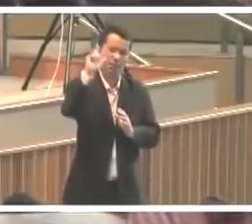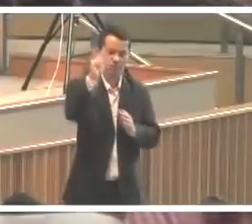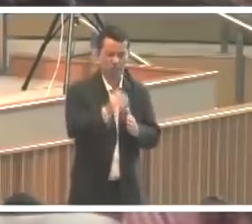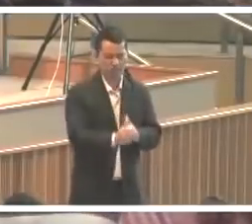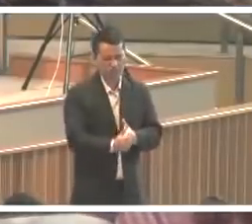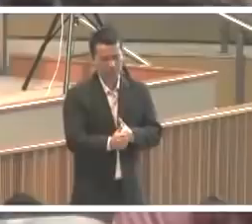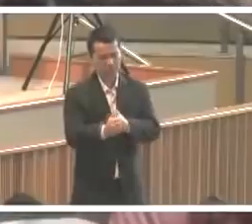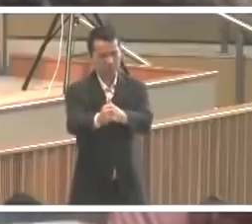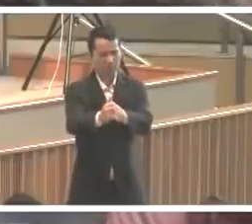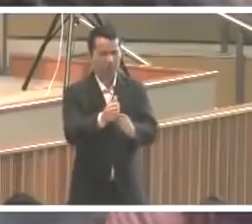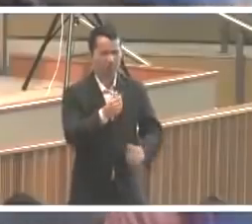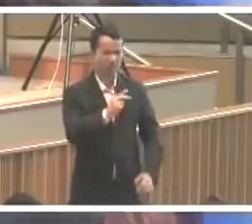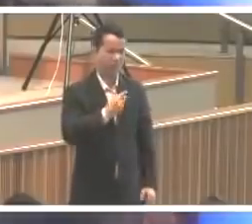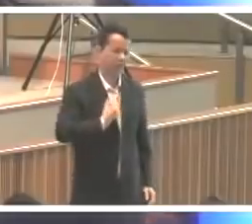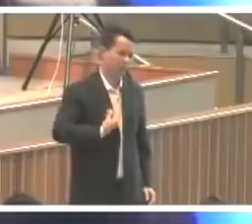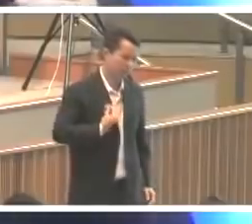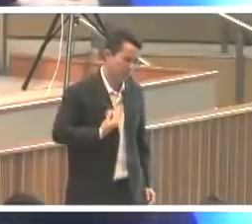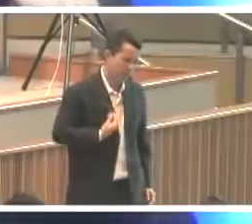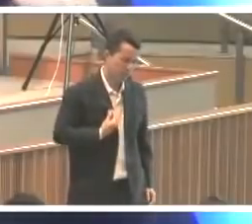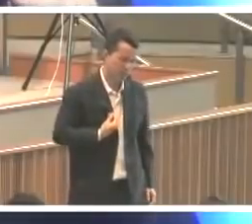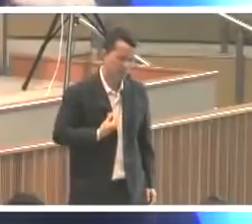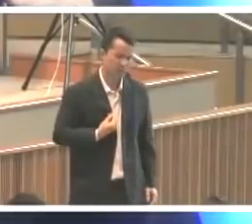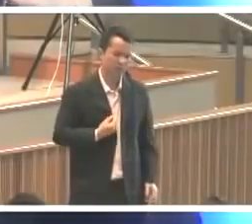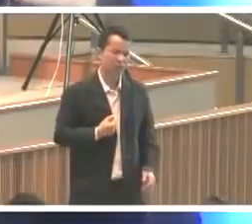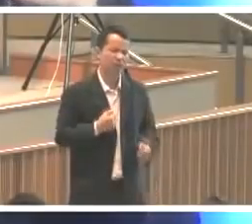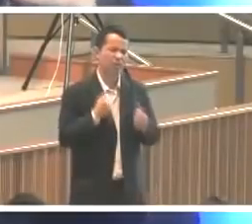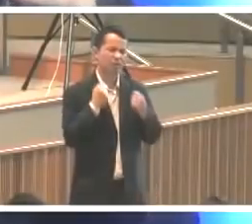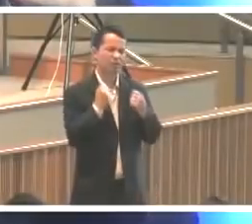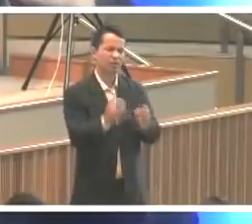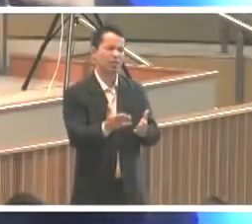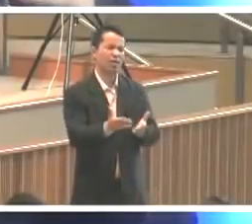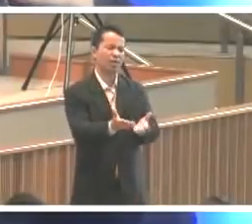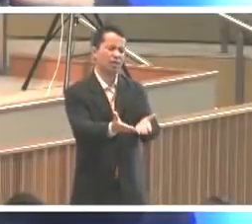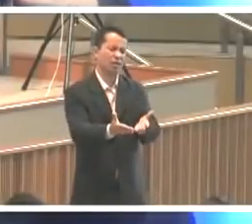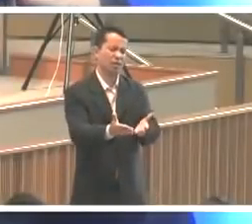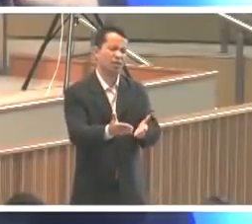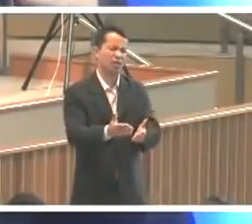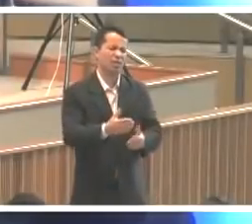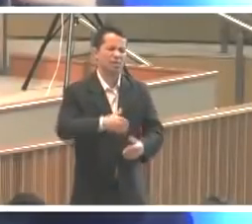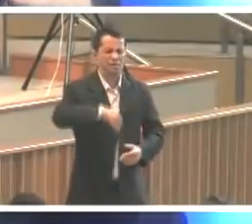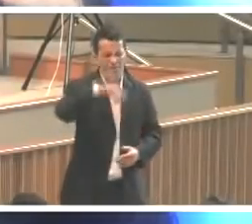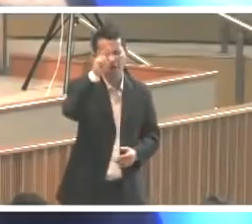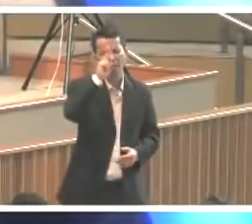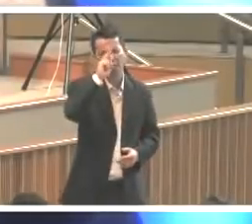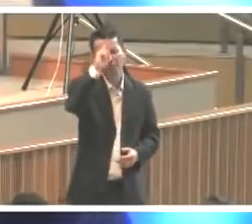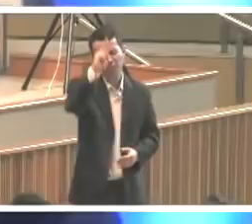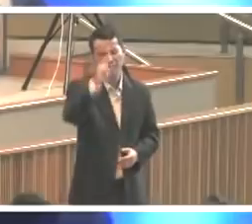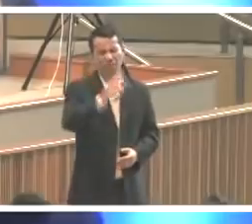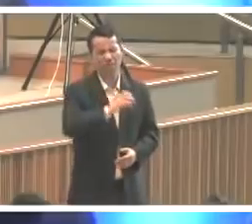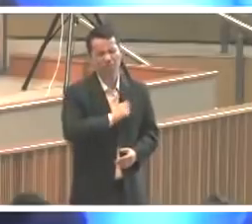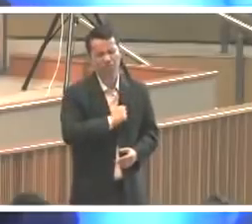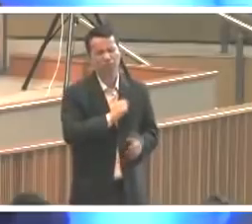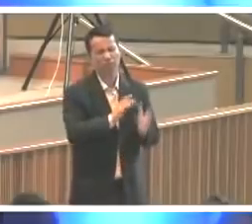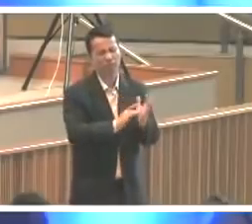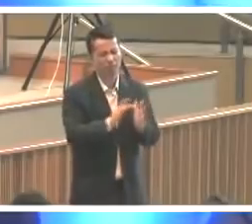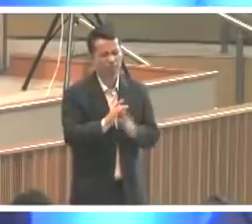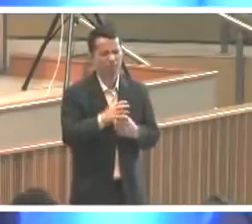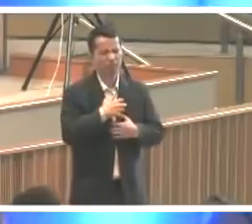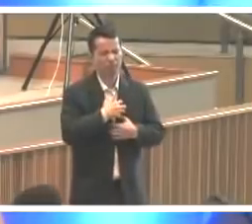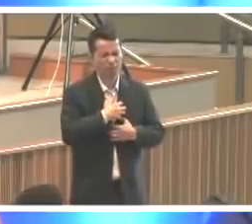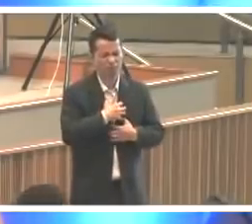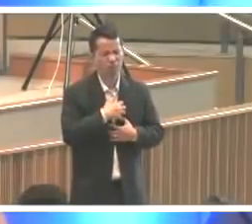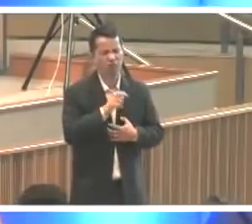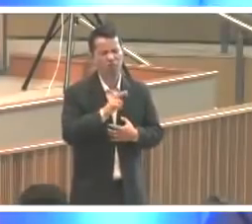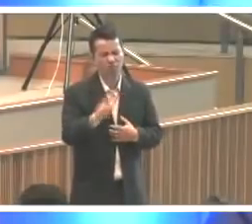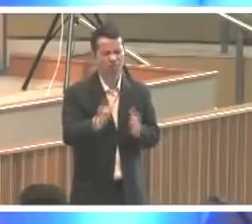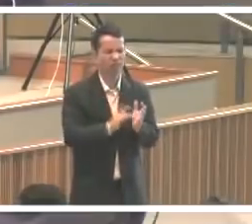e revela a tua graça. É aquilo que eu oro em nome de Jesus. Amém e